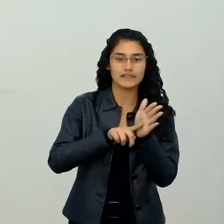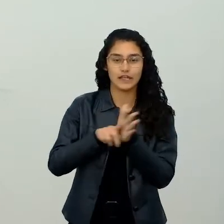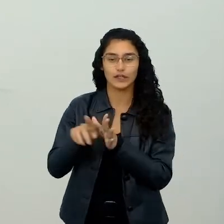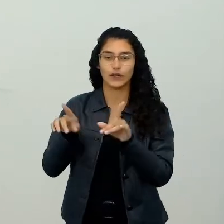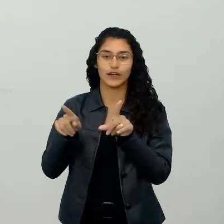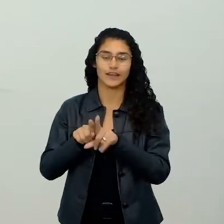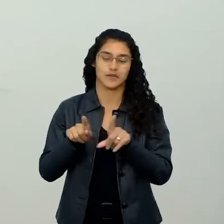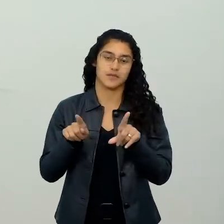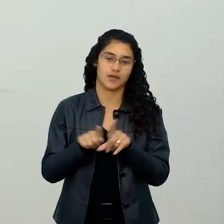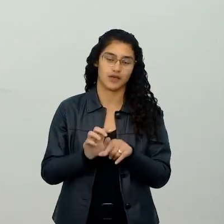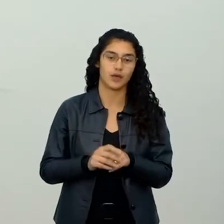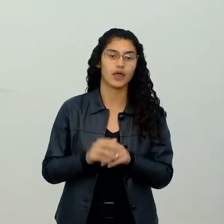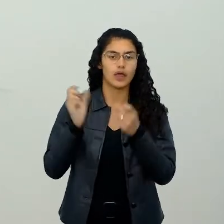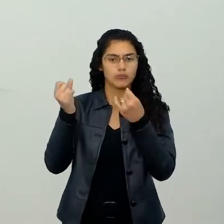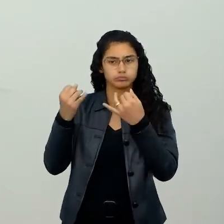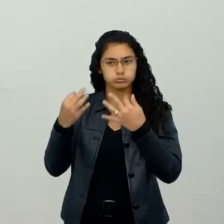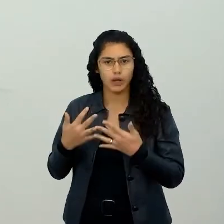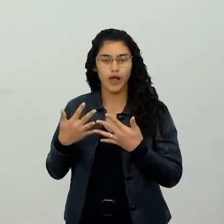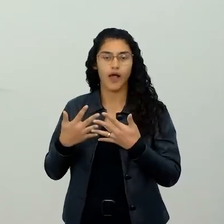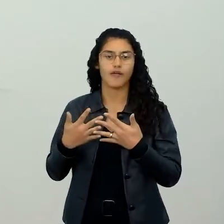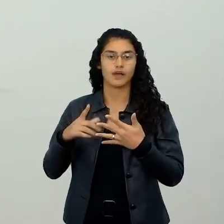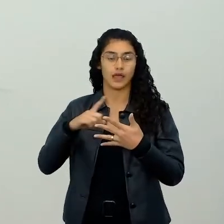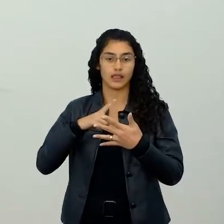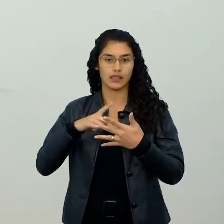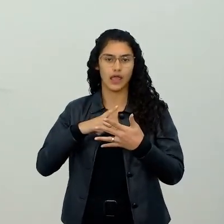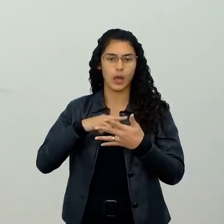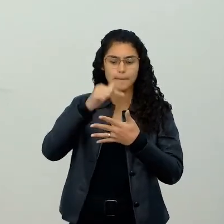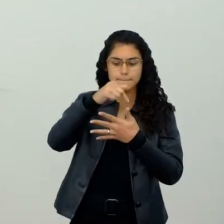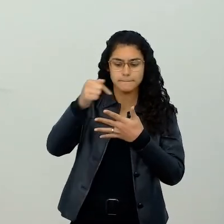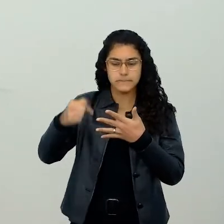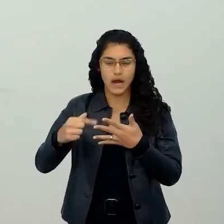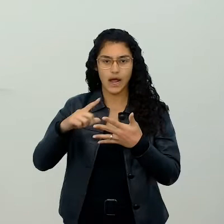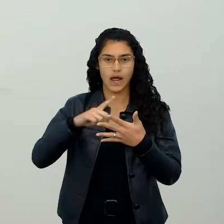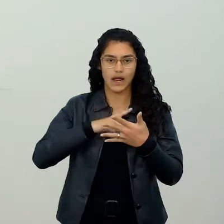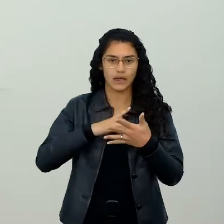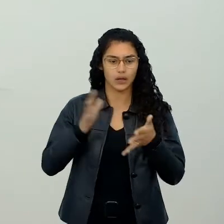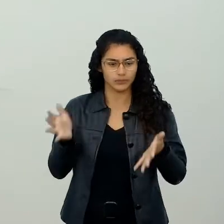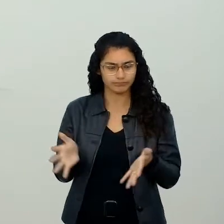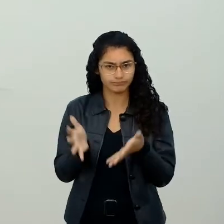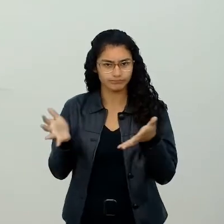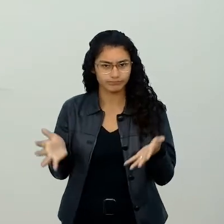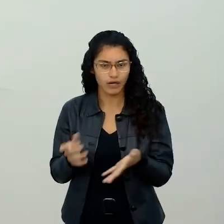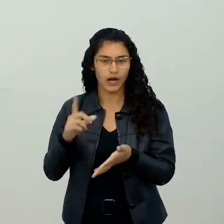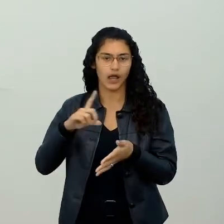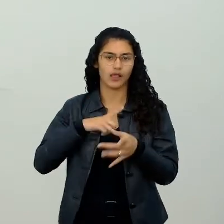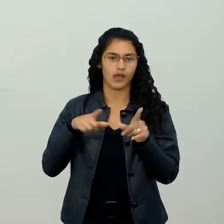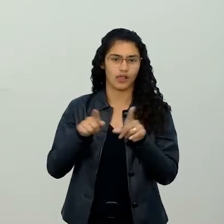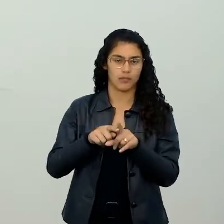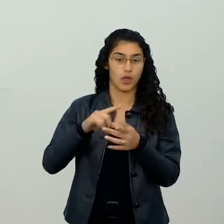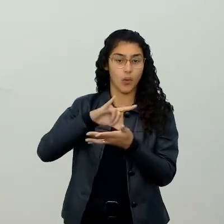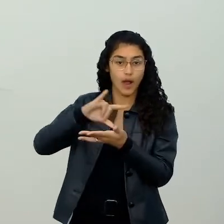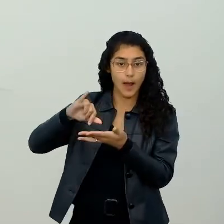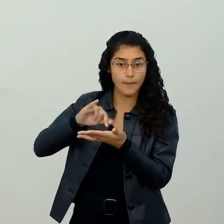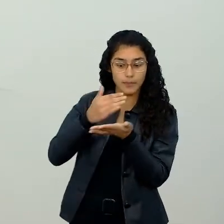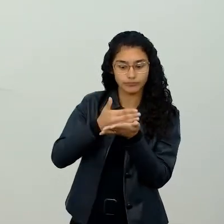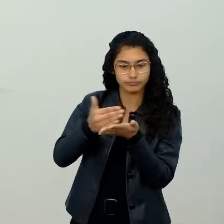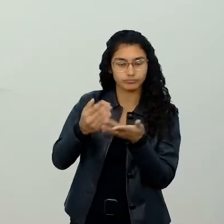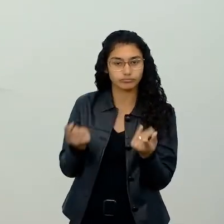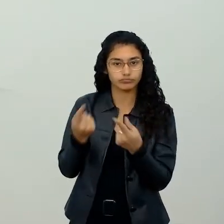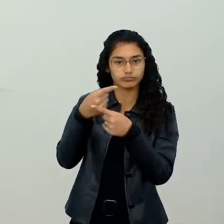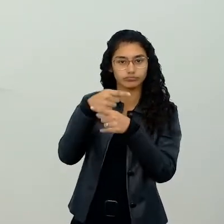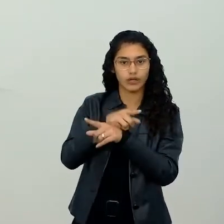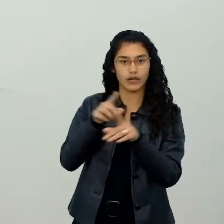brasileiro, diziam justamente que a raça é um desses componentes dessa engrenagem do capitalismo e vice-versa.